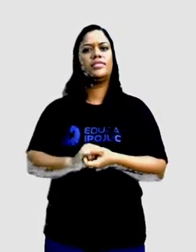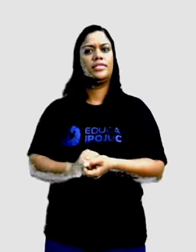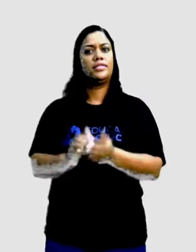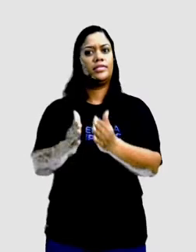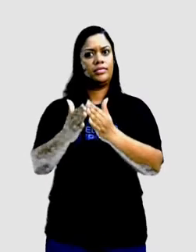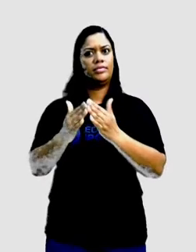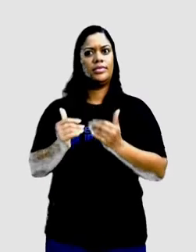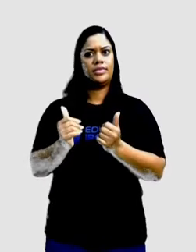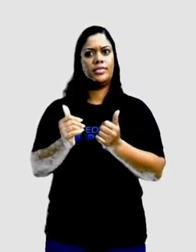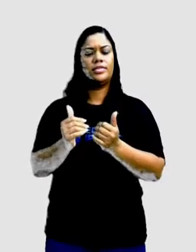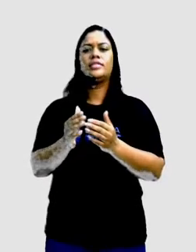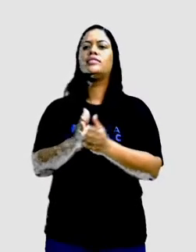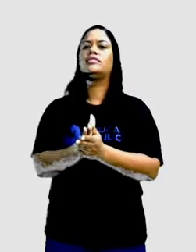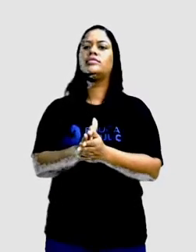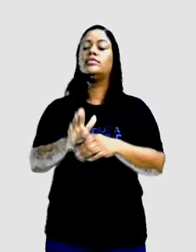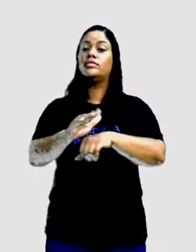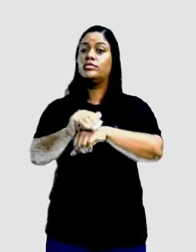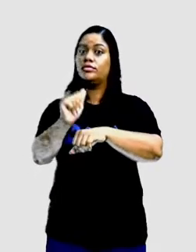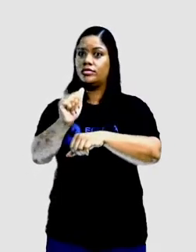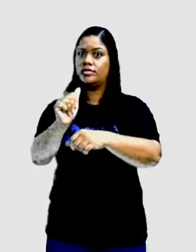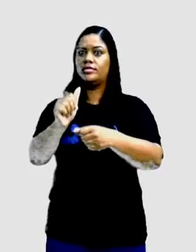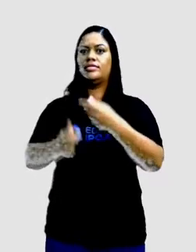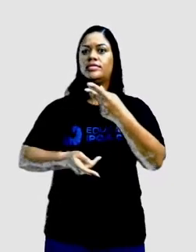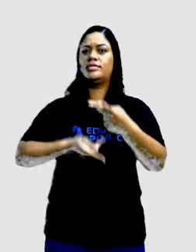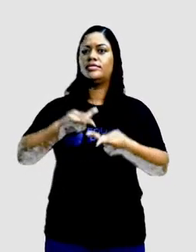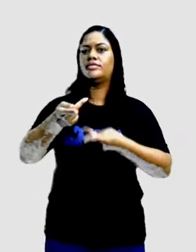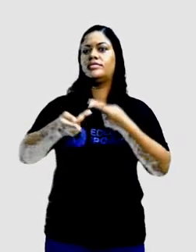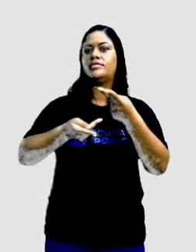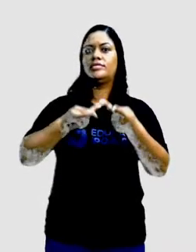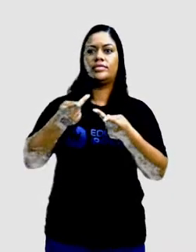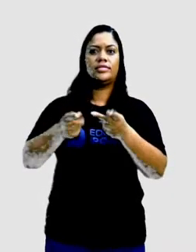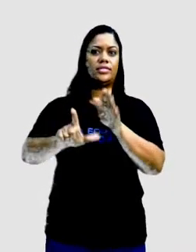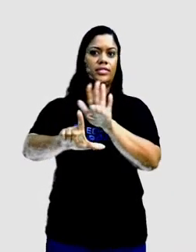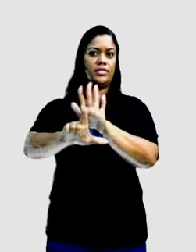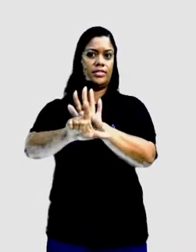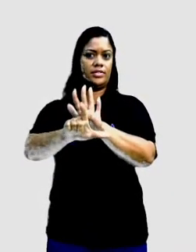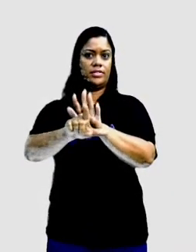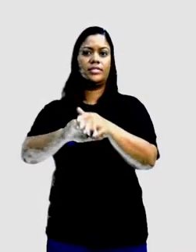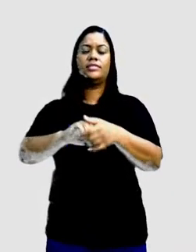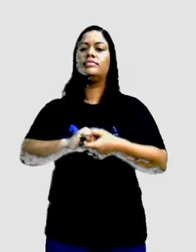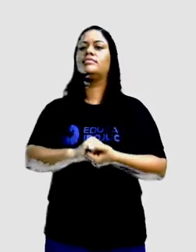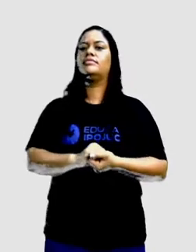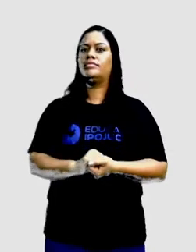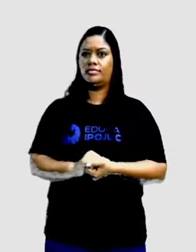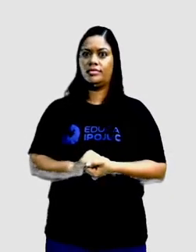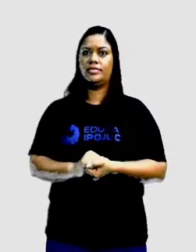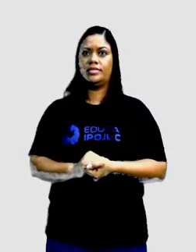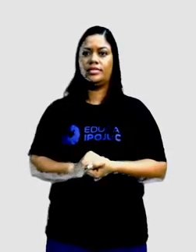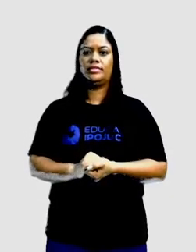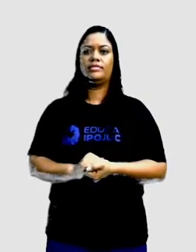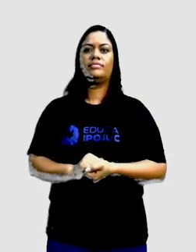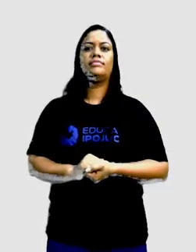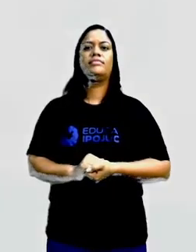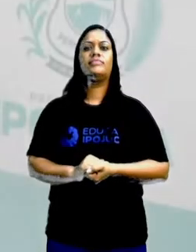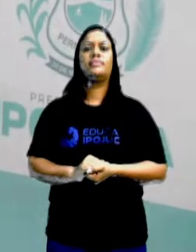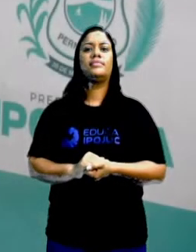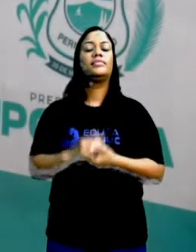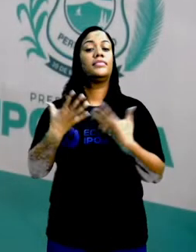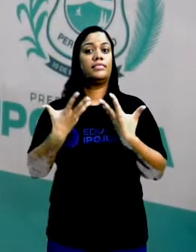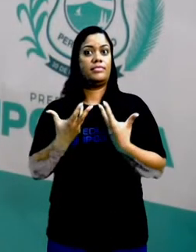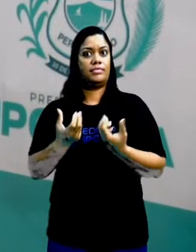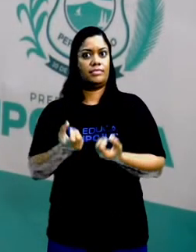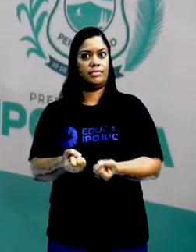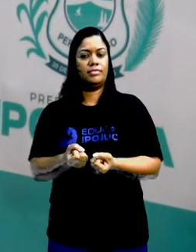ser requerido ser convidado a falar por exemplo sobre a legalização do aborto né É